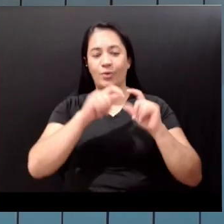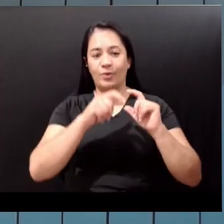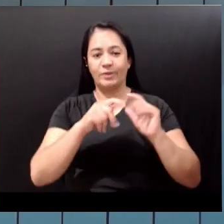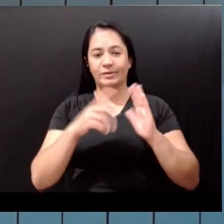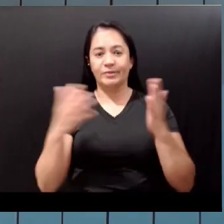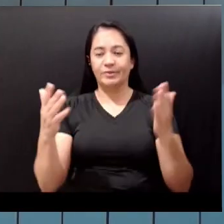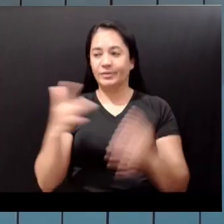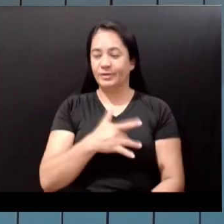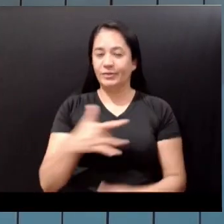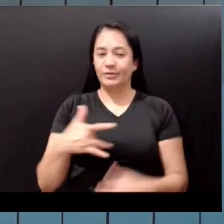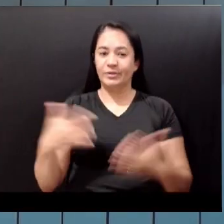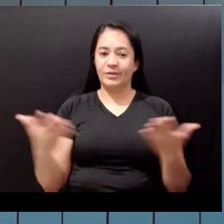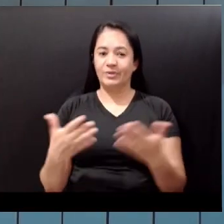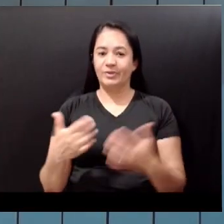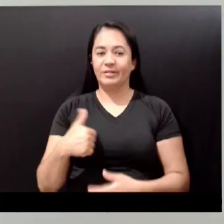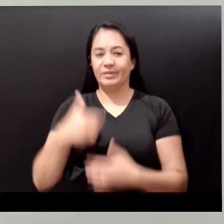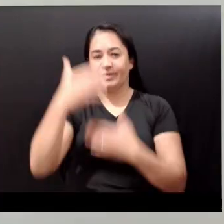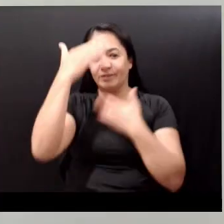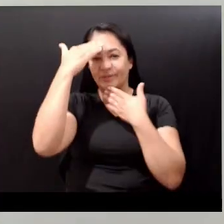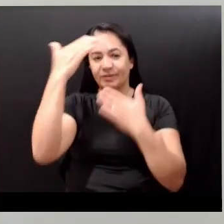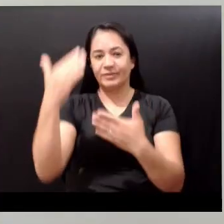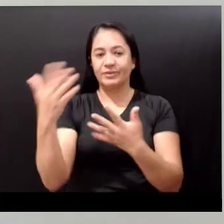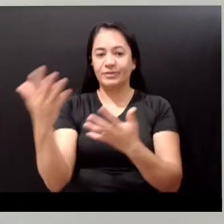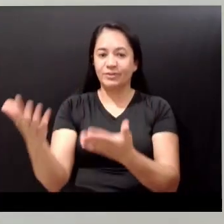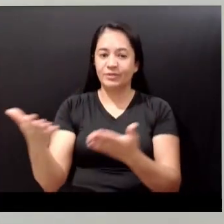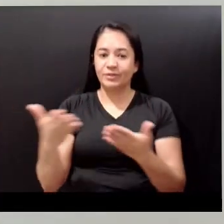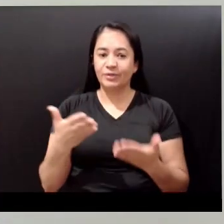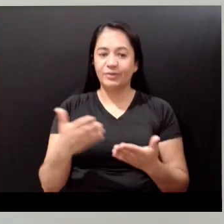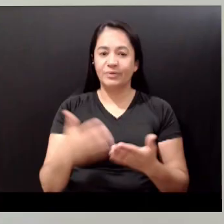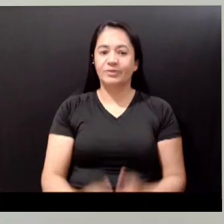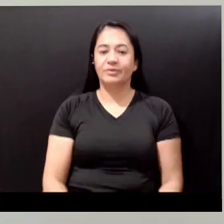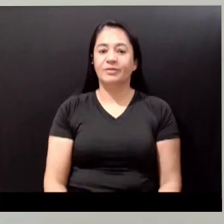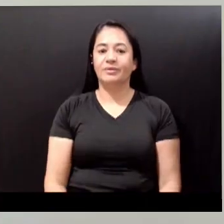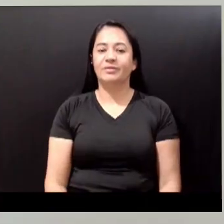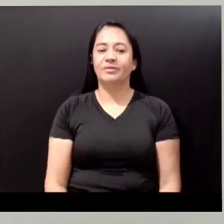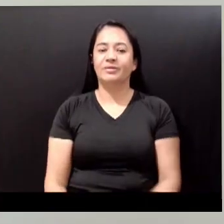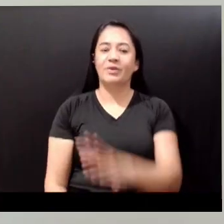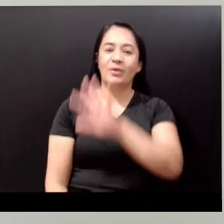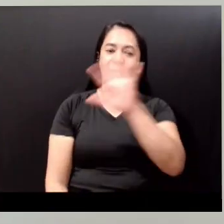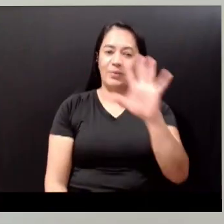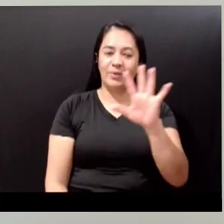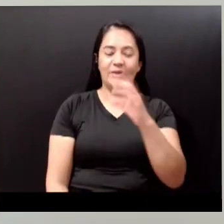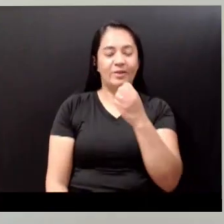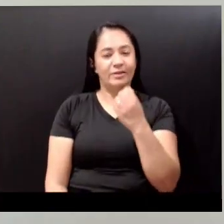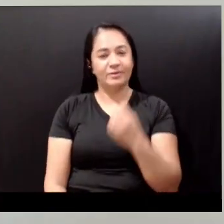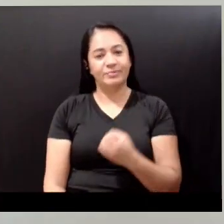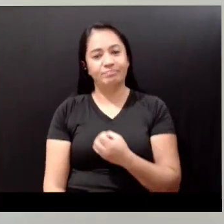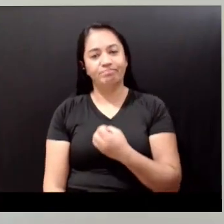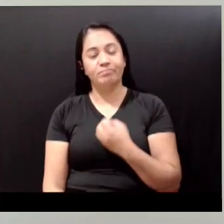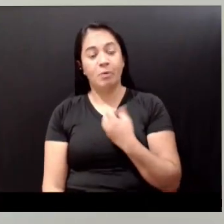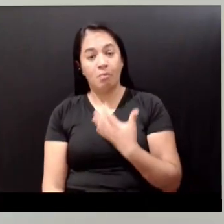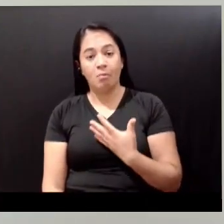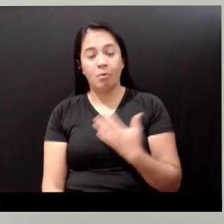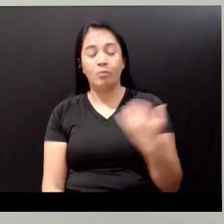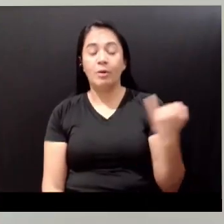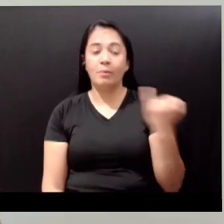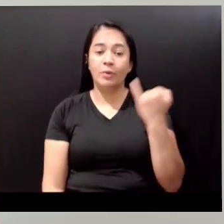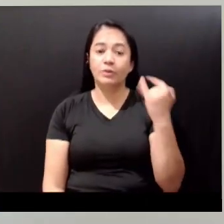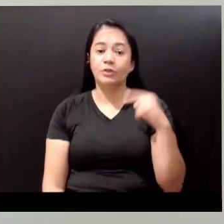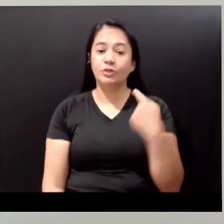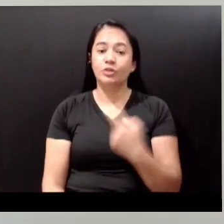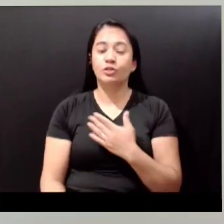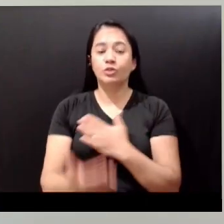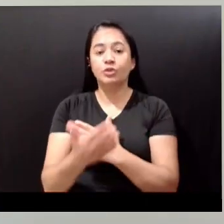no Saúde Agora. Eu que agradeço o convite. Olá a todos. É muito importante a